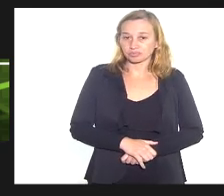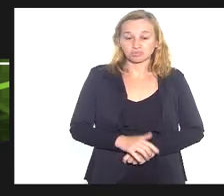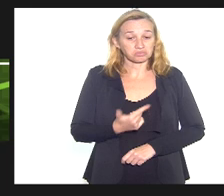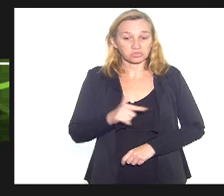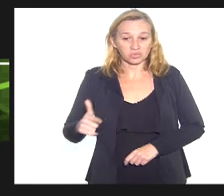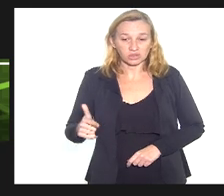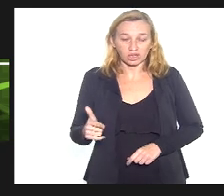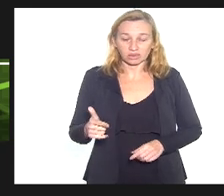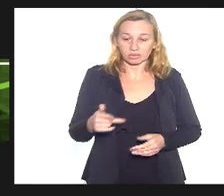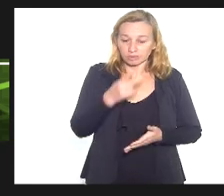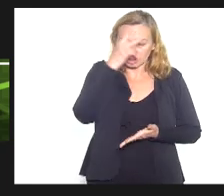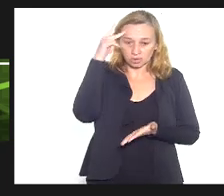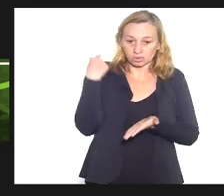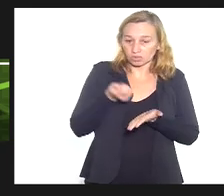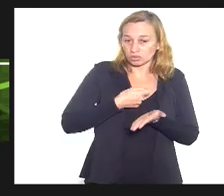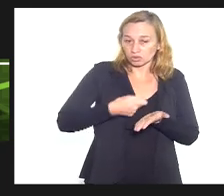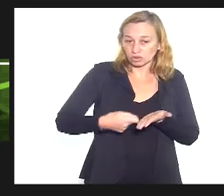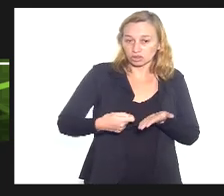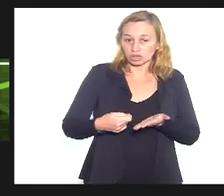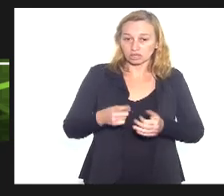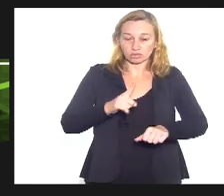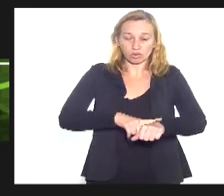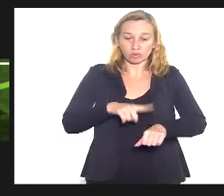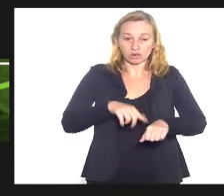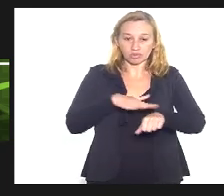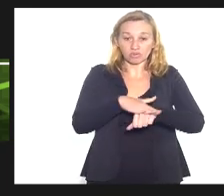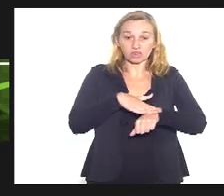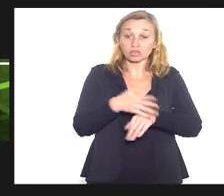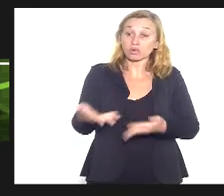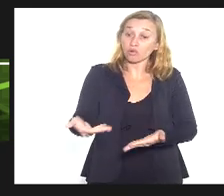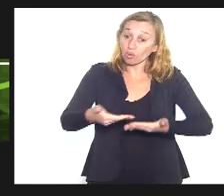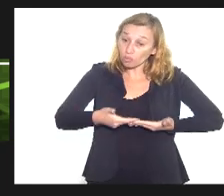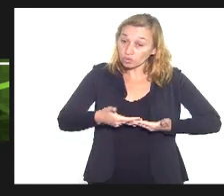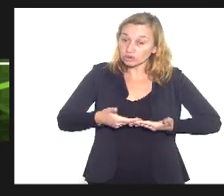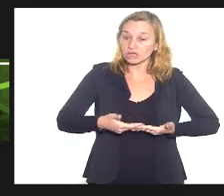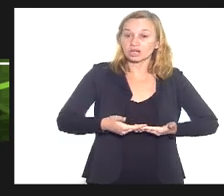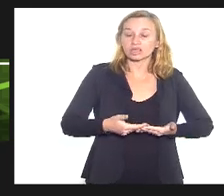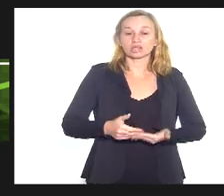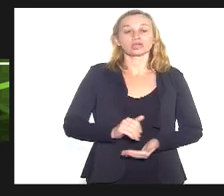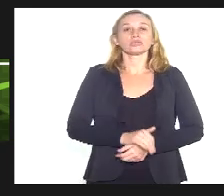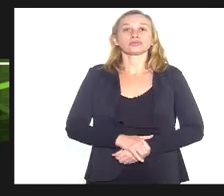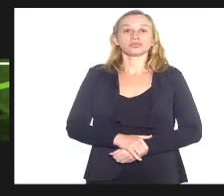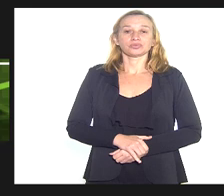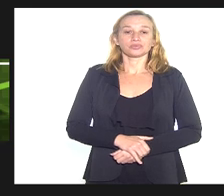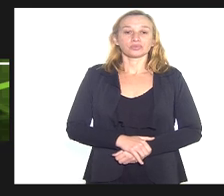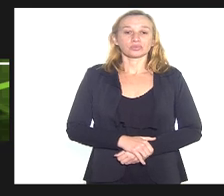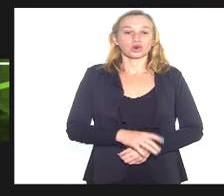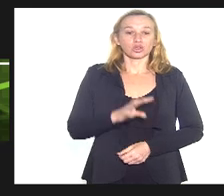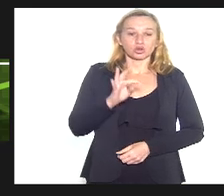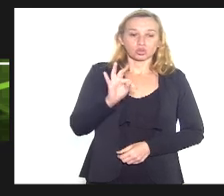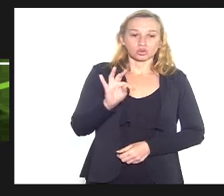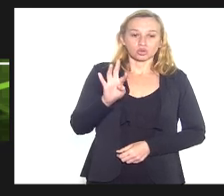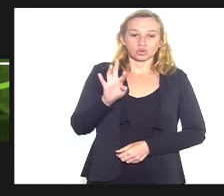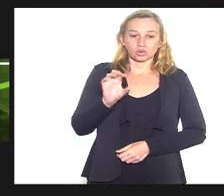ninguém inscrito nesta fase, vou convidar a Total do Brasil